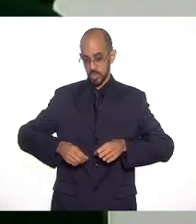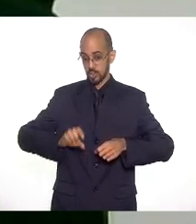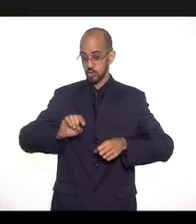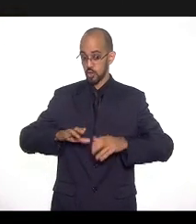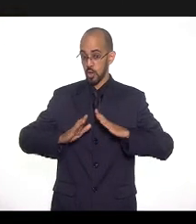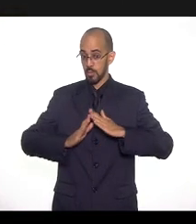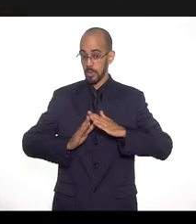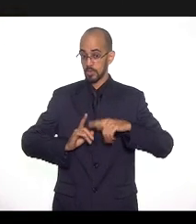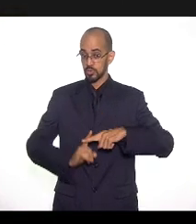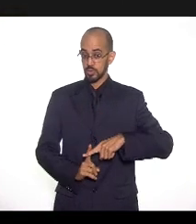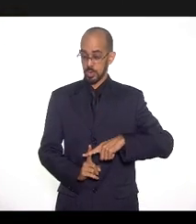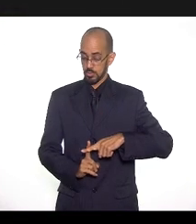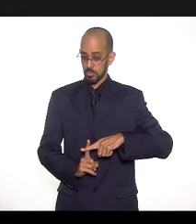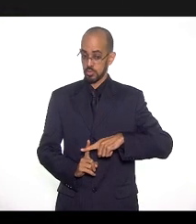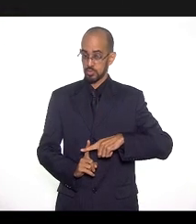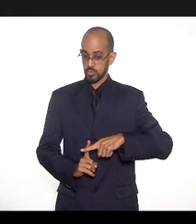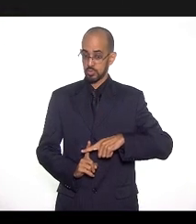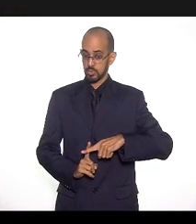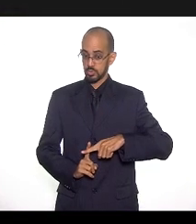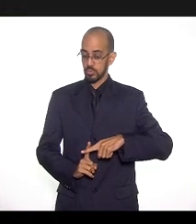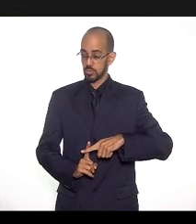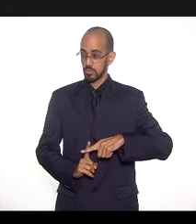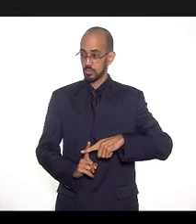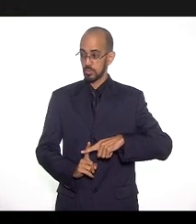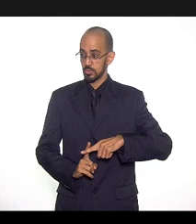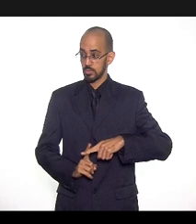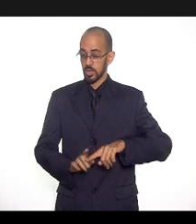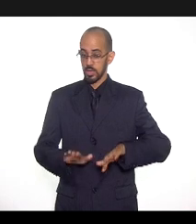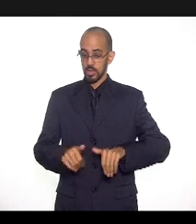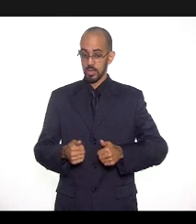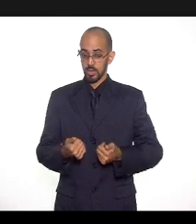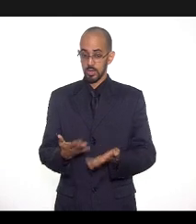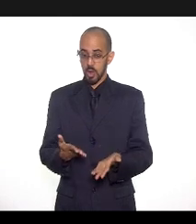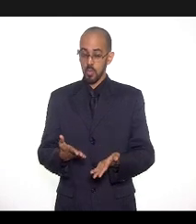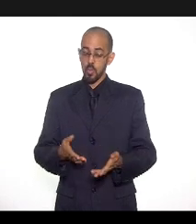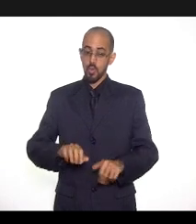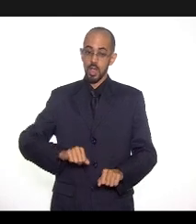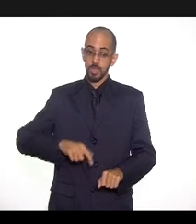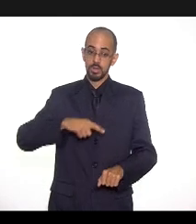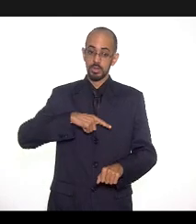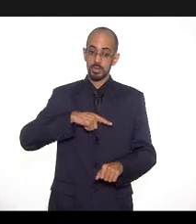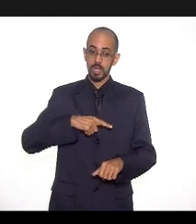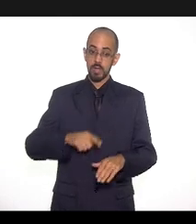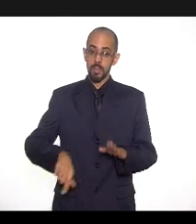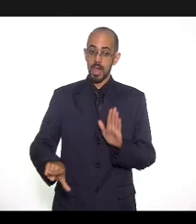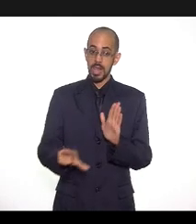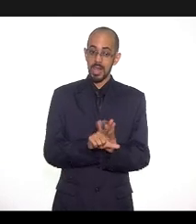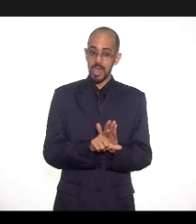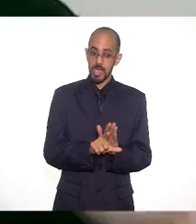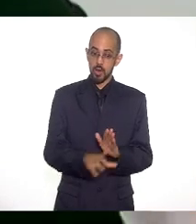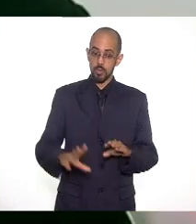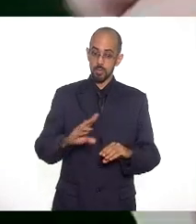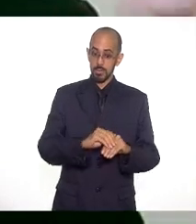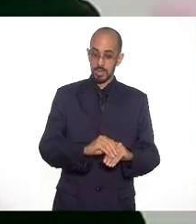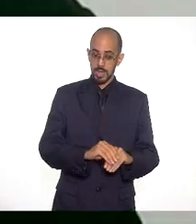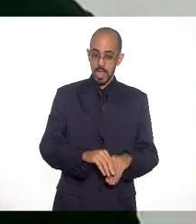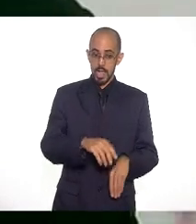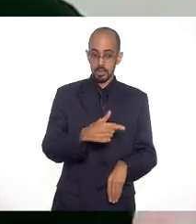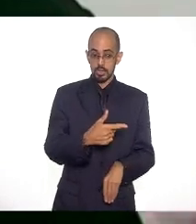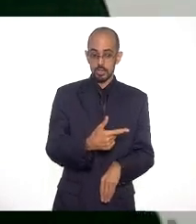Faz referência a outras instituições. Por exemplo, há uma lei complementar 170, de 19 de dezembro